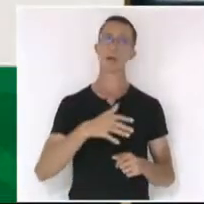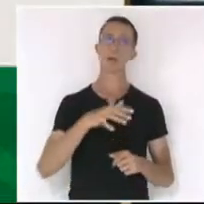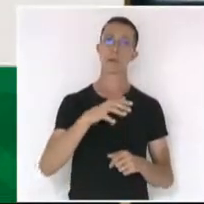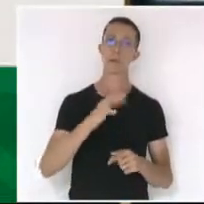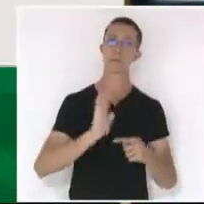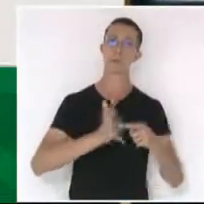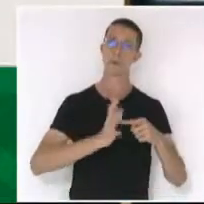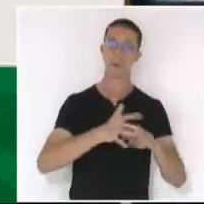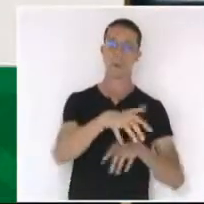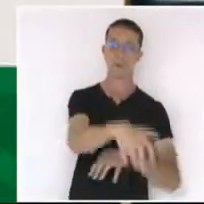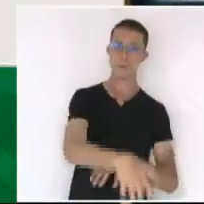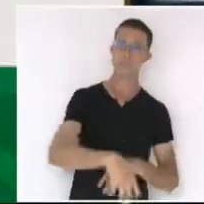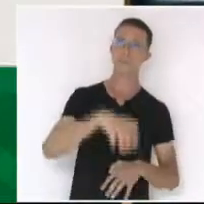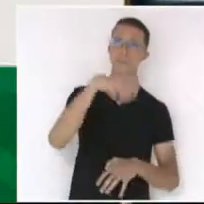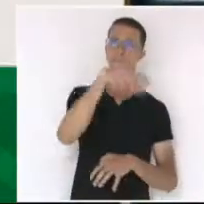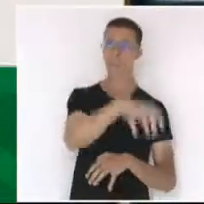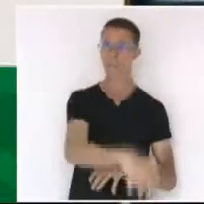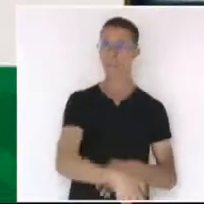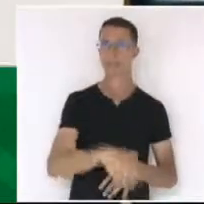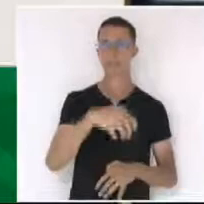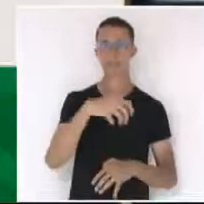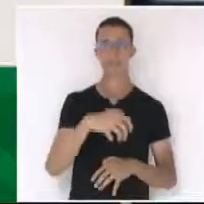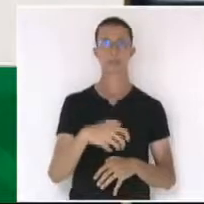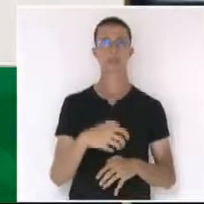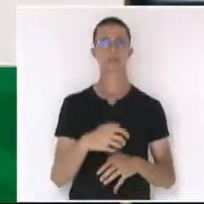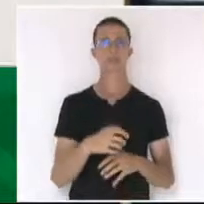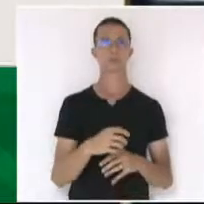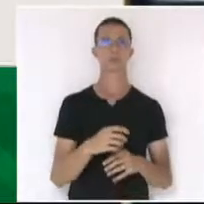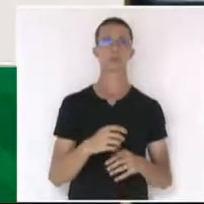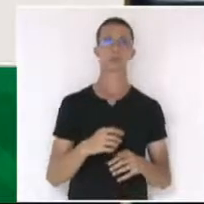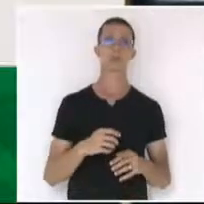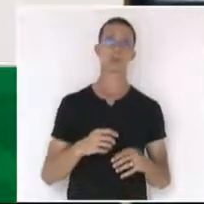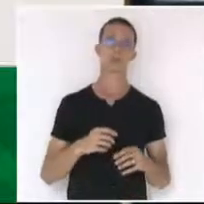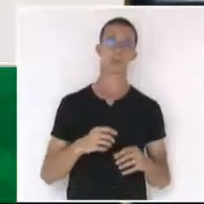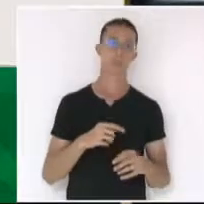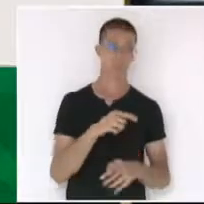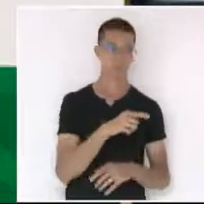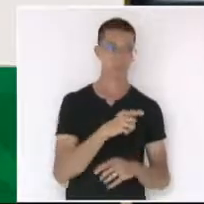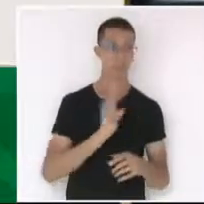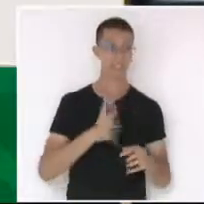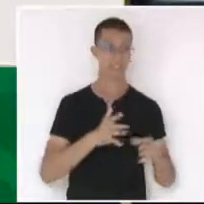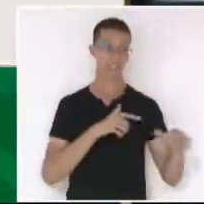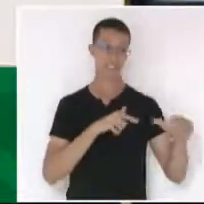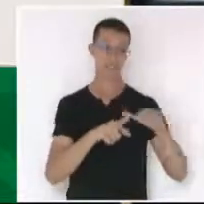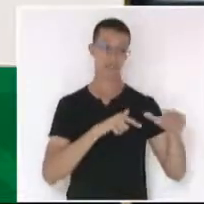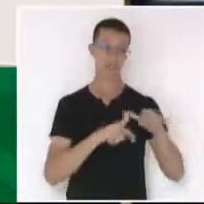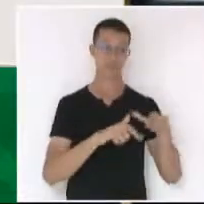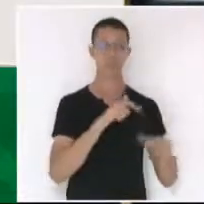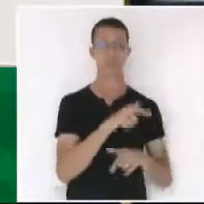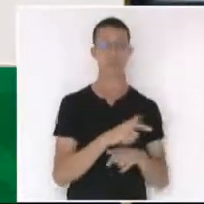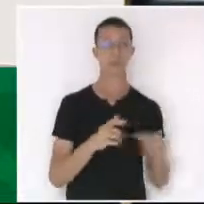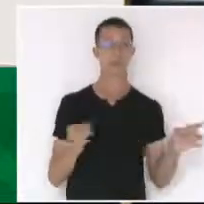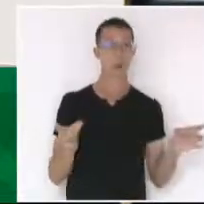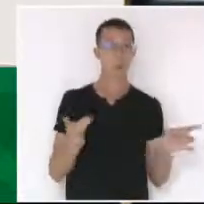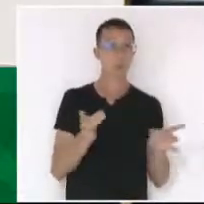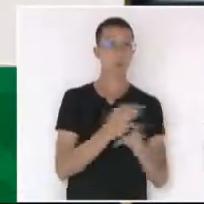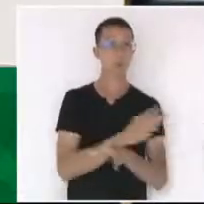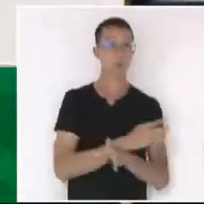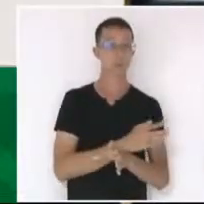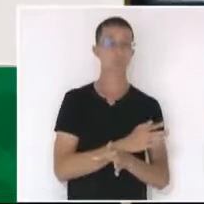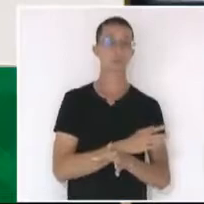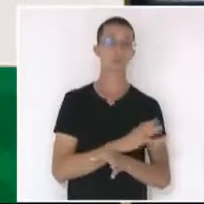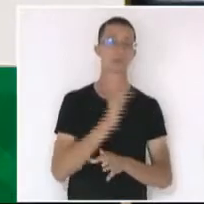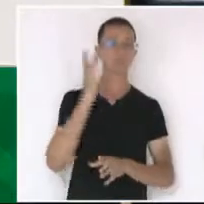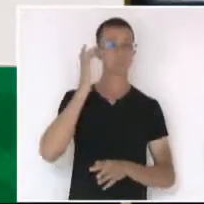retroescavadeiras caminhões caçamba compactador es justamente para concluir Eu imagino em